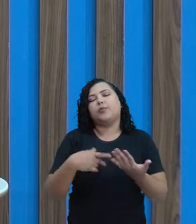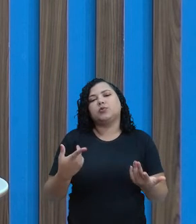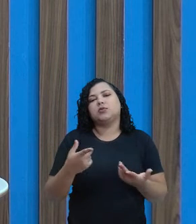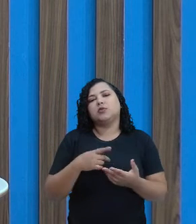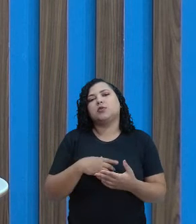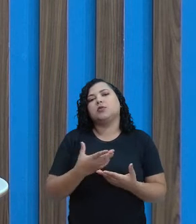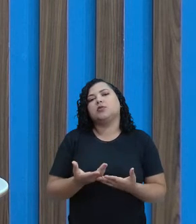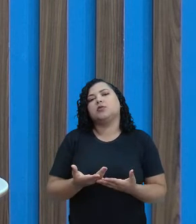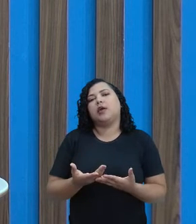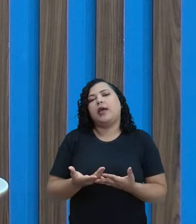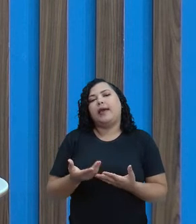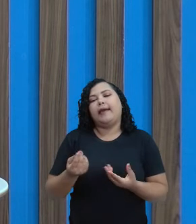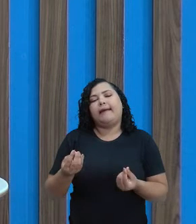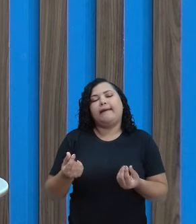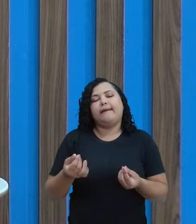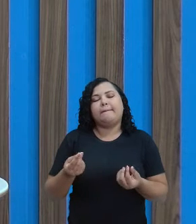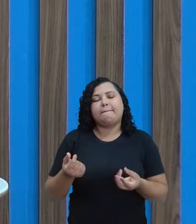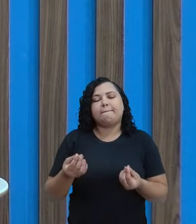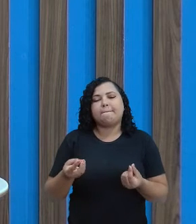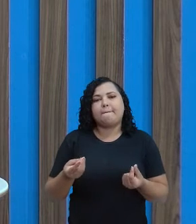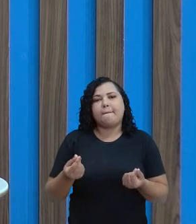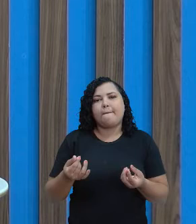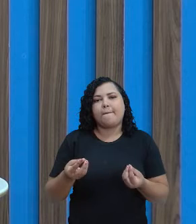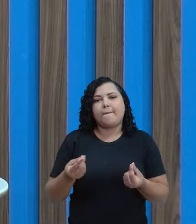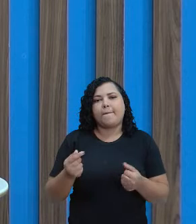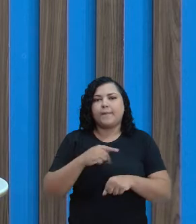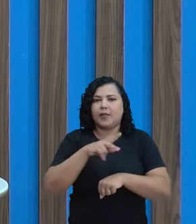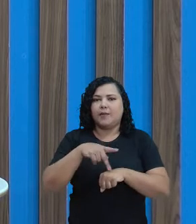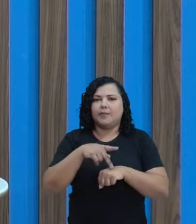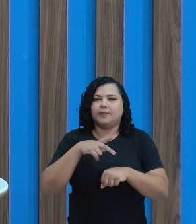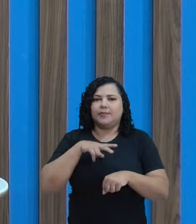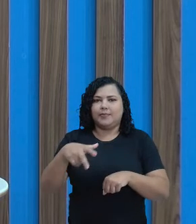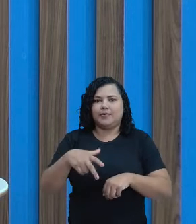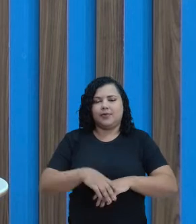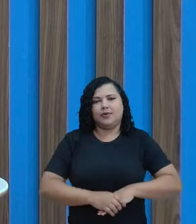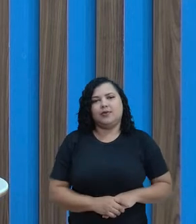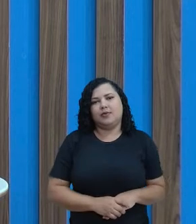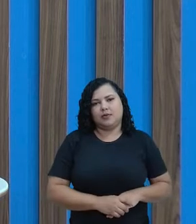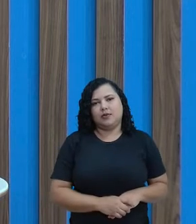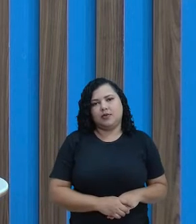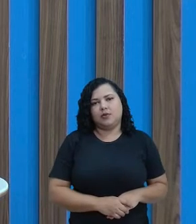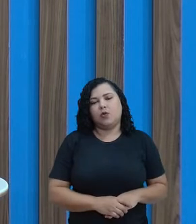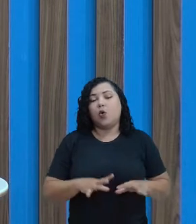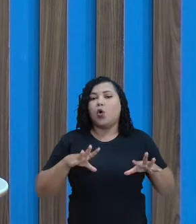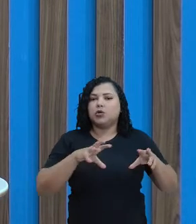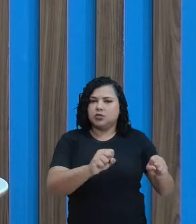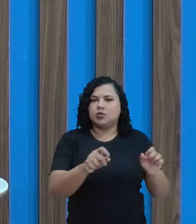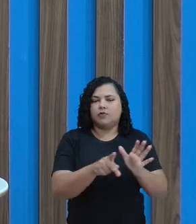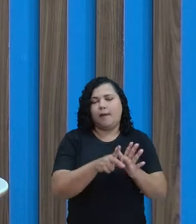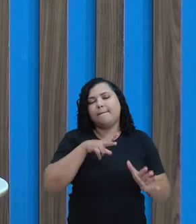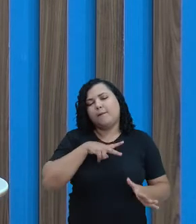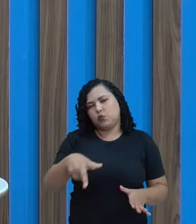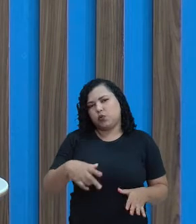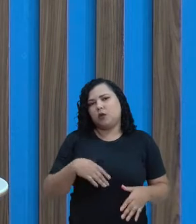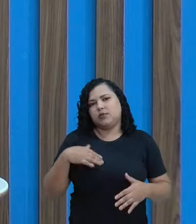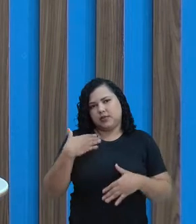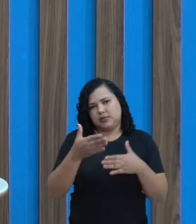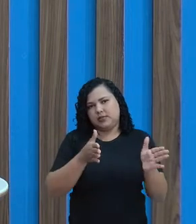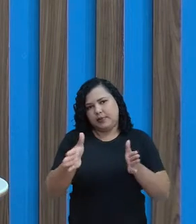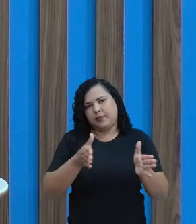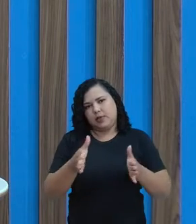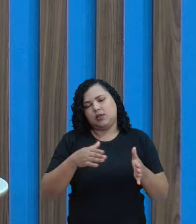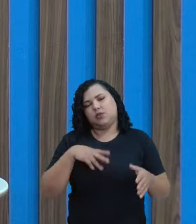pela então, é, pela então, pelo então colonizador que foi Portugal nesse